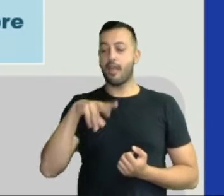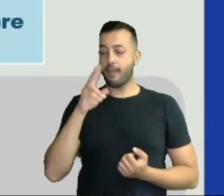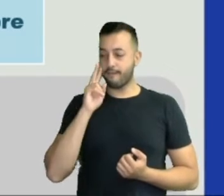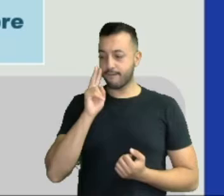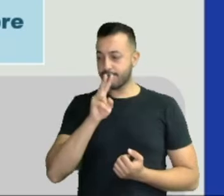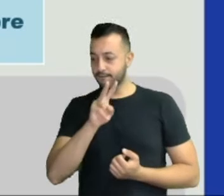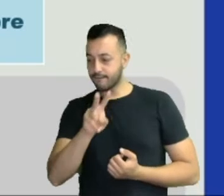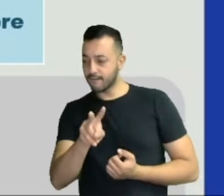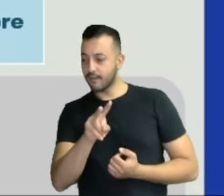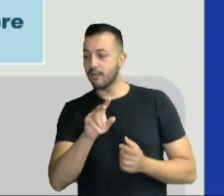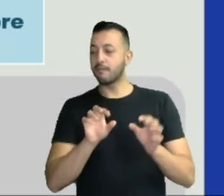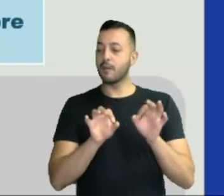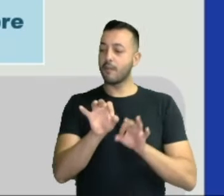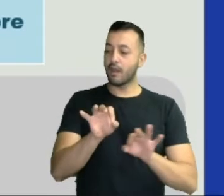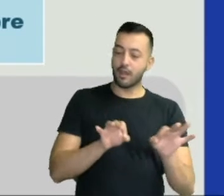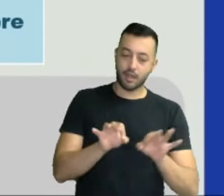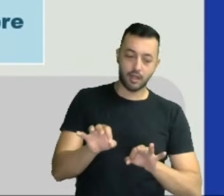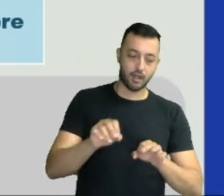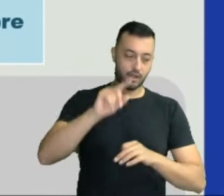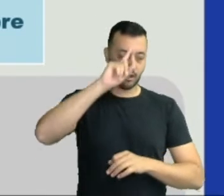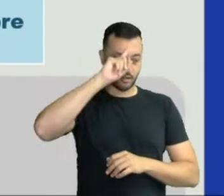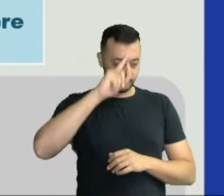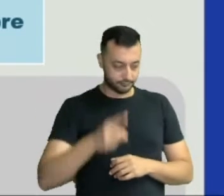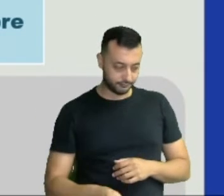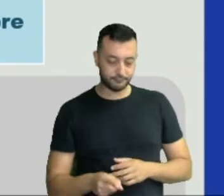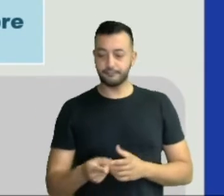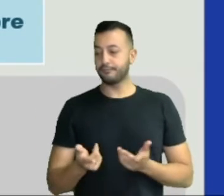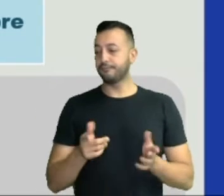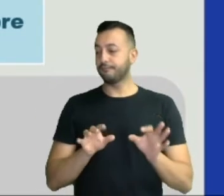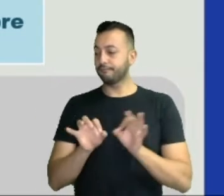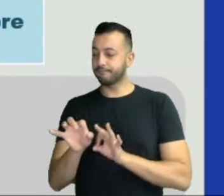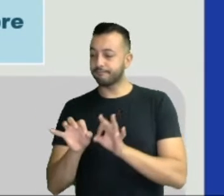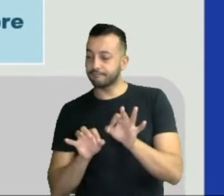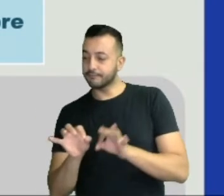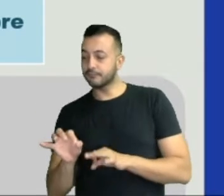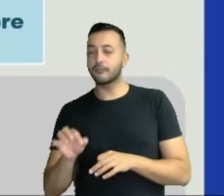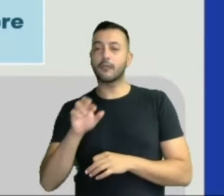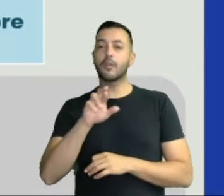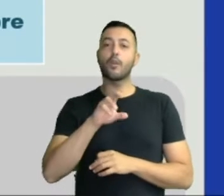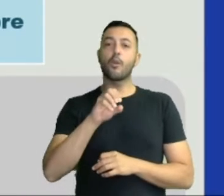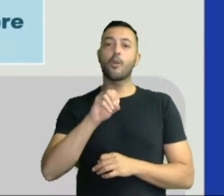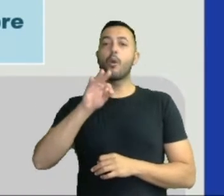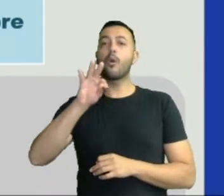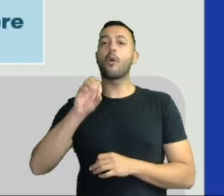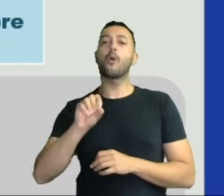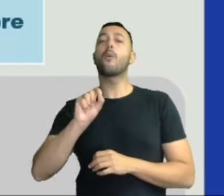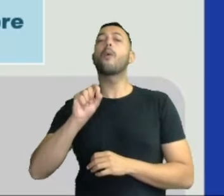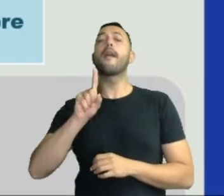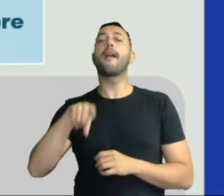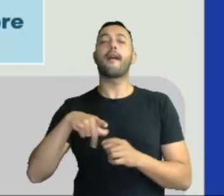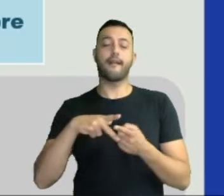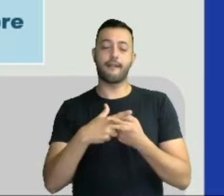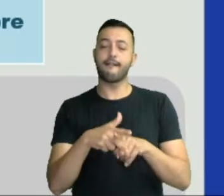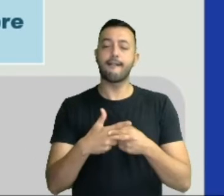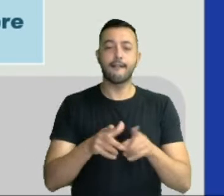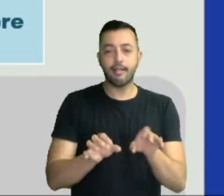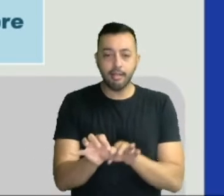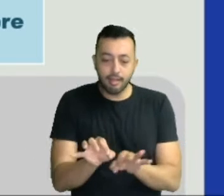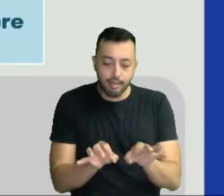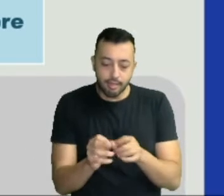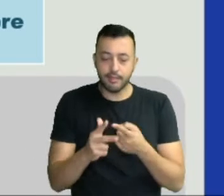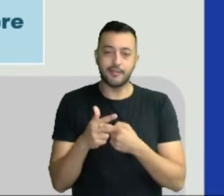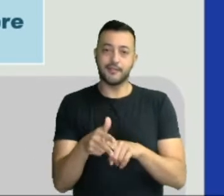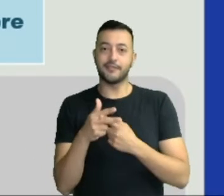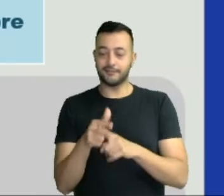roto, preparar, ordenar. Reparar algo roto é quando a gente conserta alguma coisa quebrada, tá